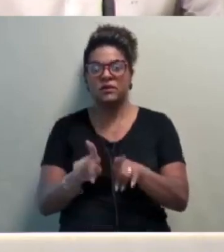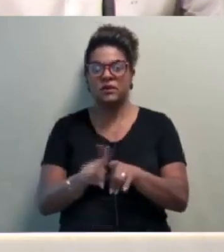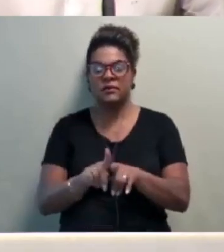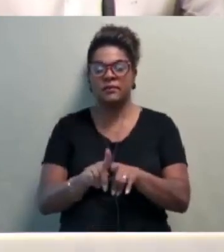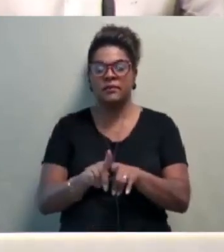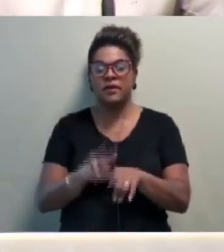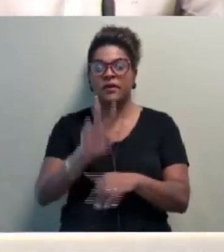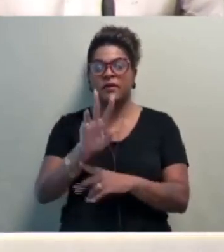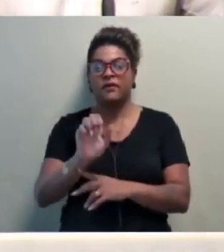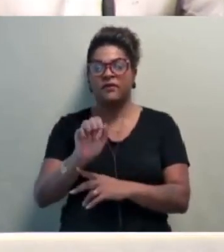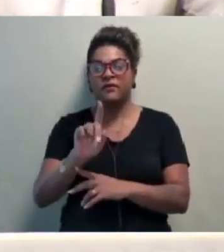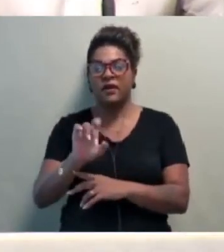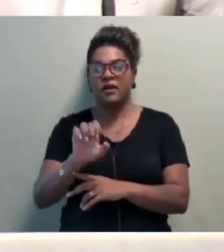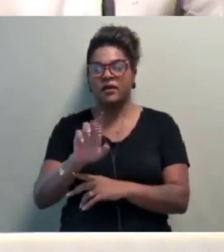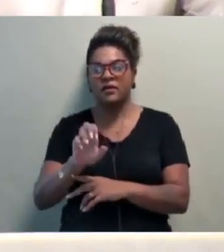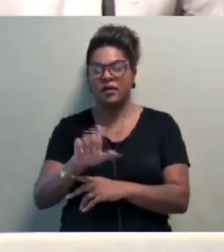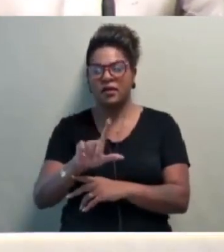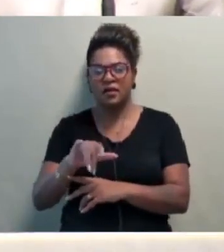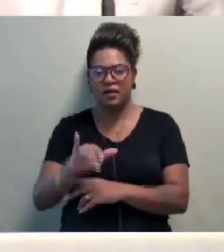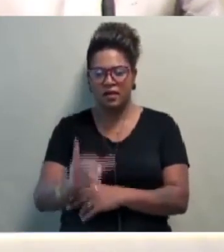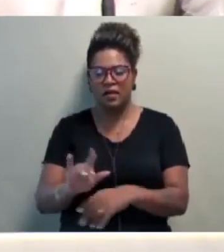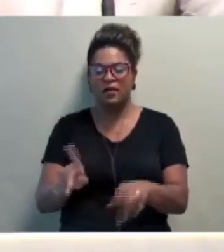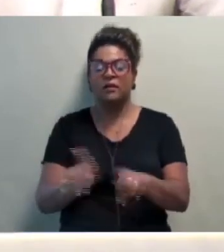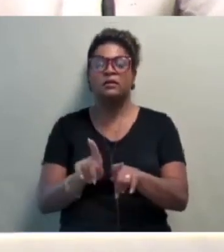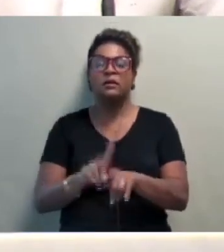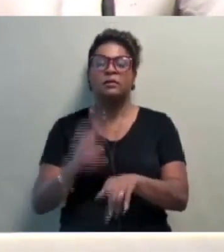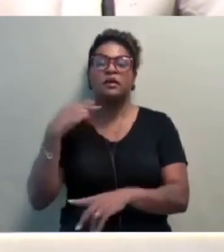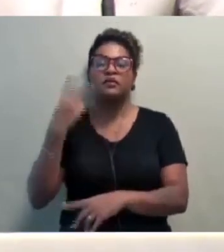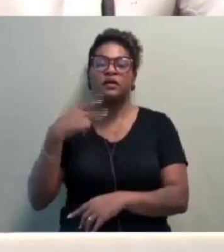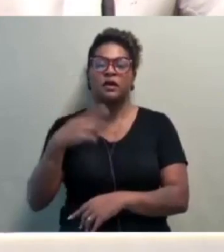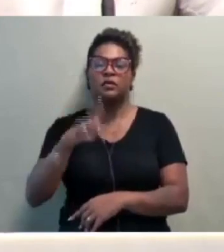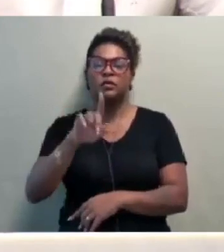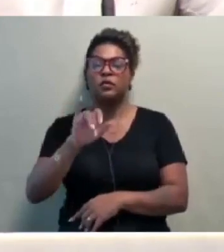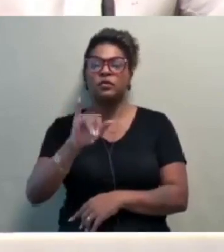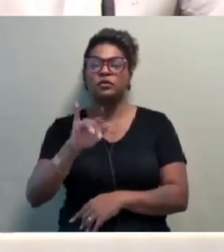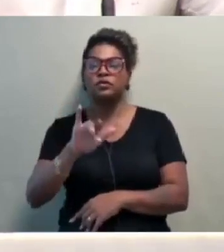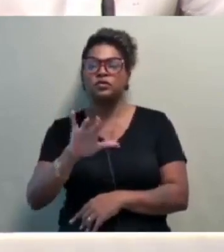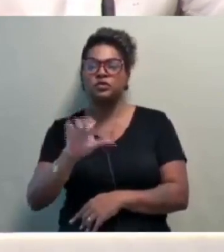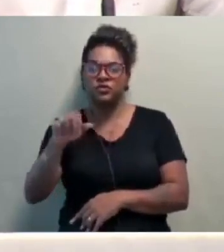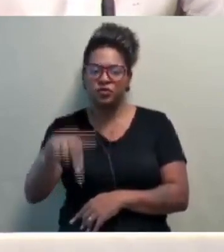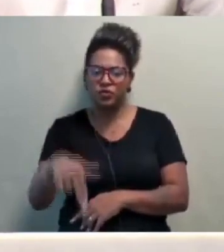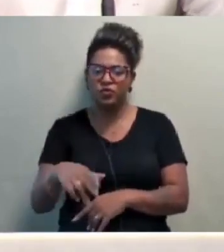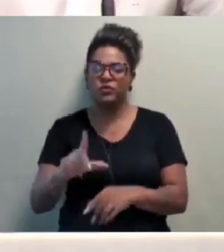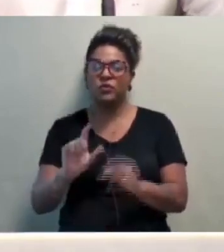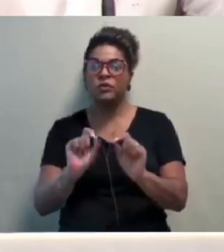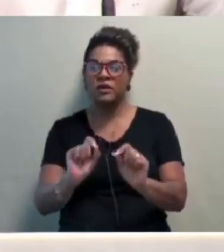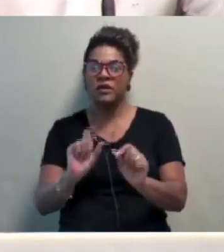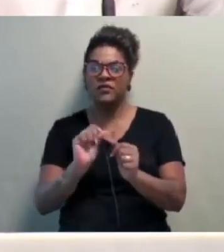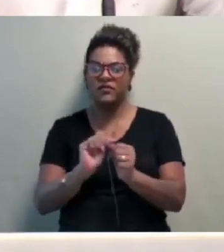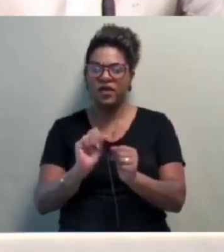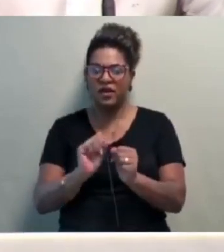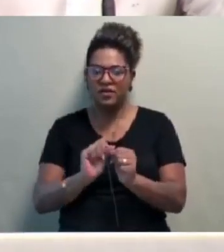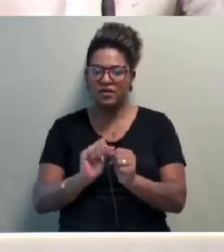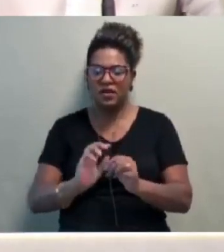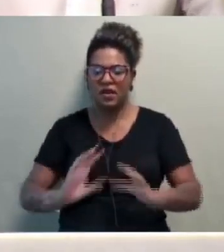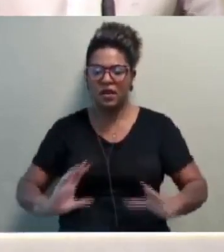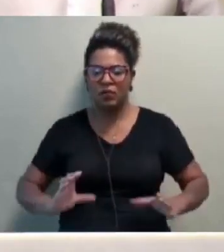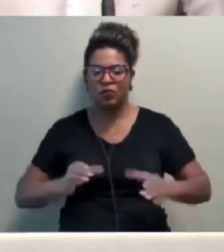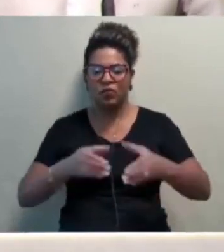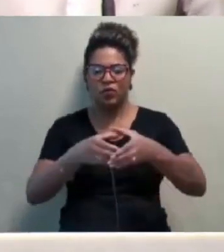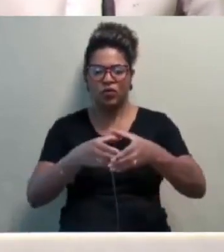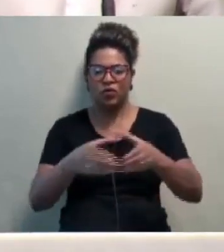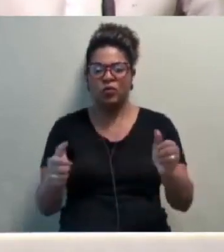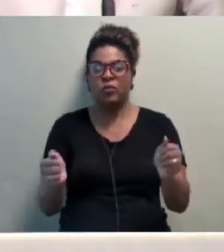vereador Gilson Guimarães, que fazia um bloco com Jorge e com Cleito, passa a fazer um bloco com o